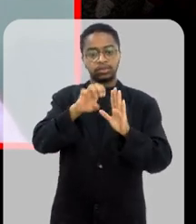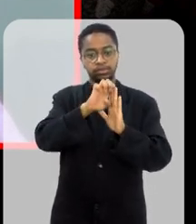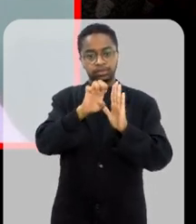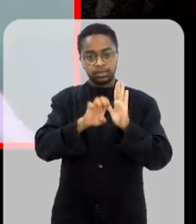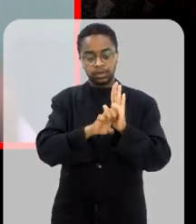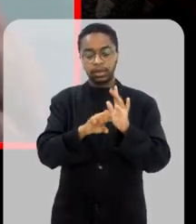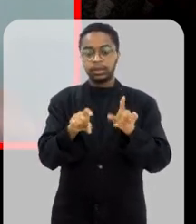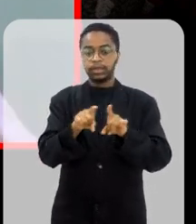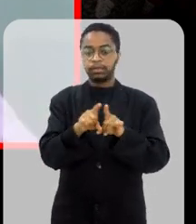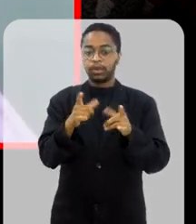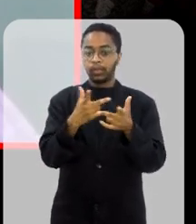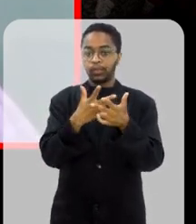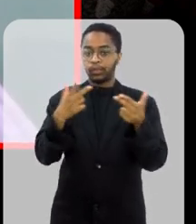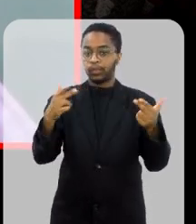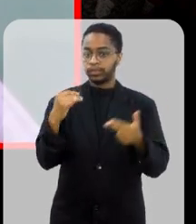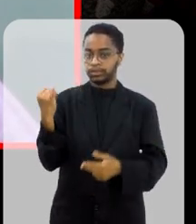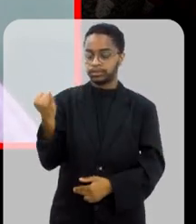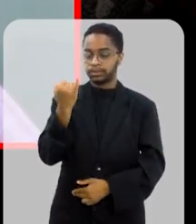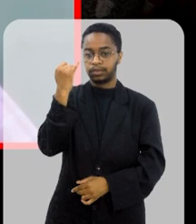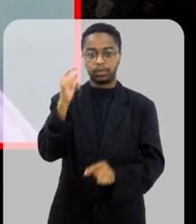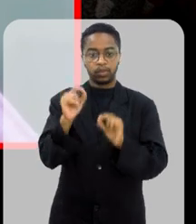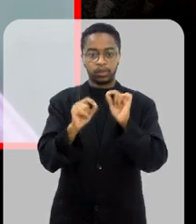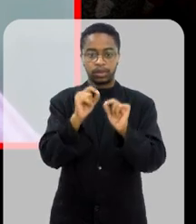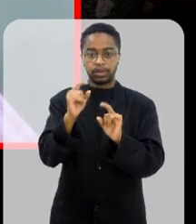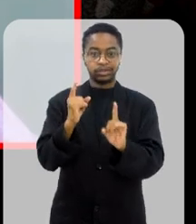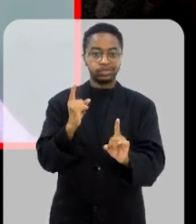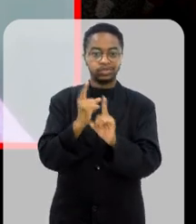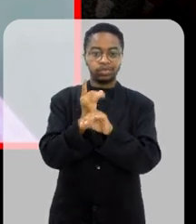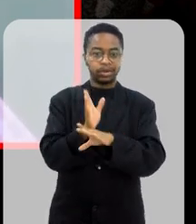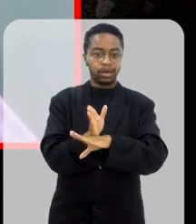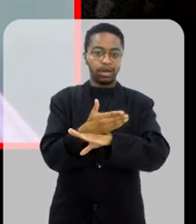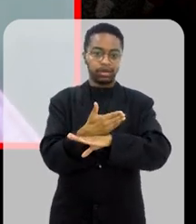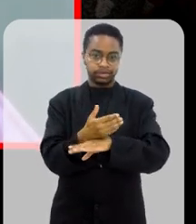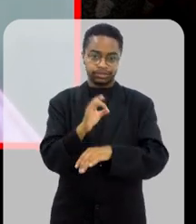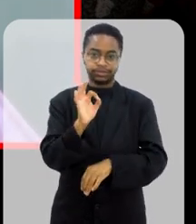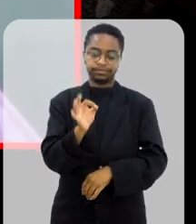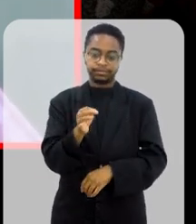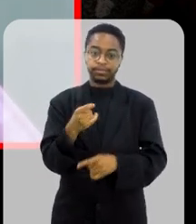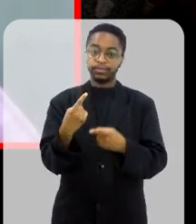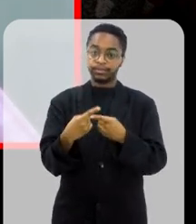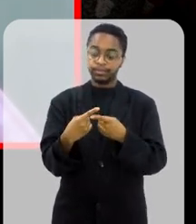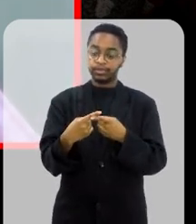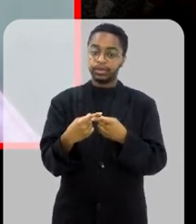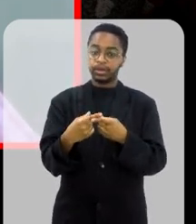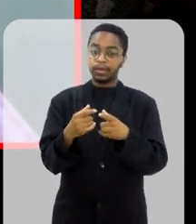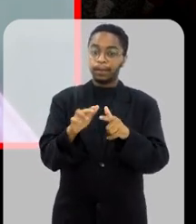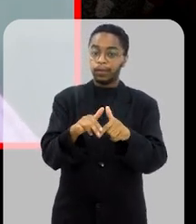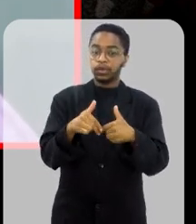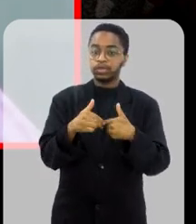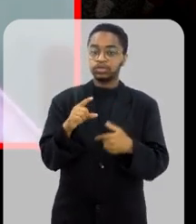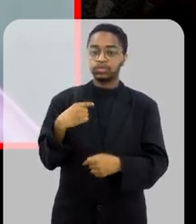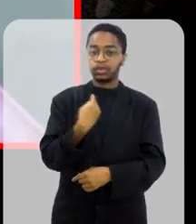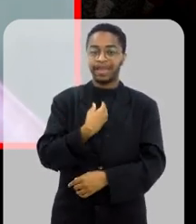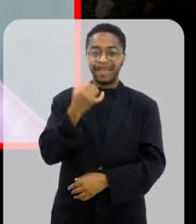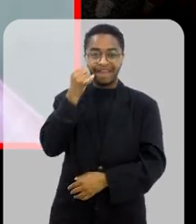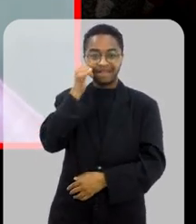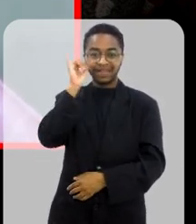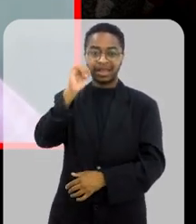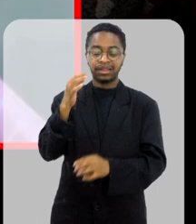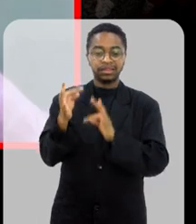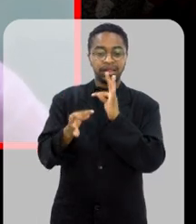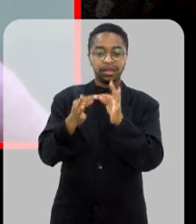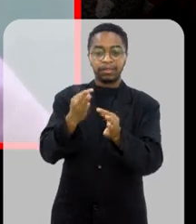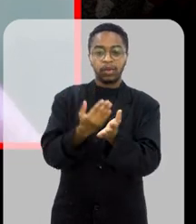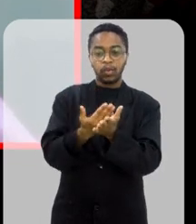do estatuto. E uma coisa que é importantíssimo é o diagnóstico precoce, né? Com isso, nós vamos evitar